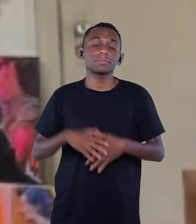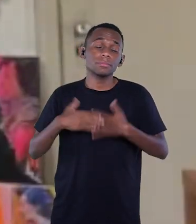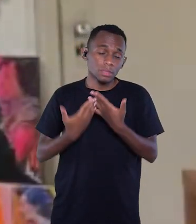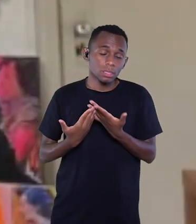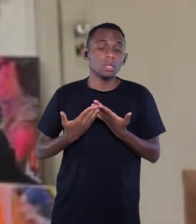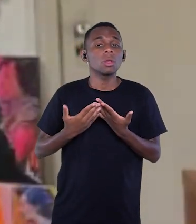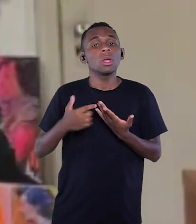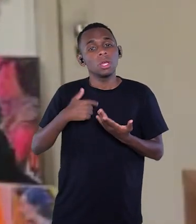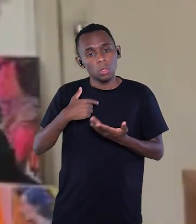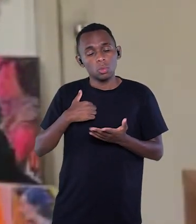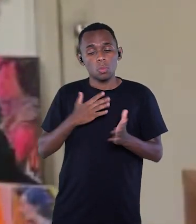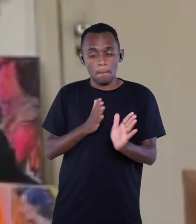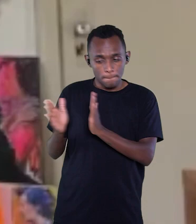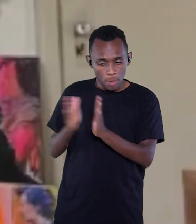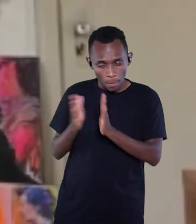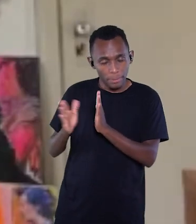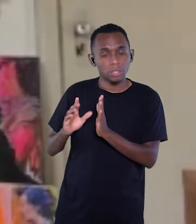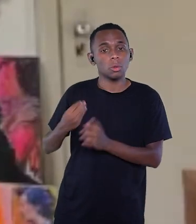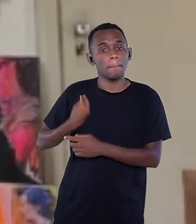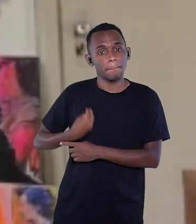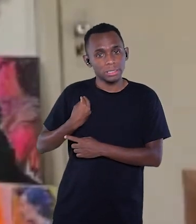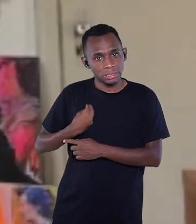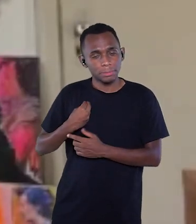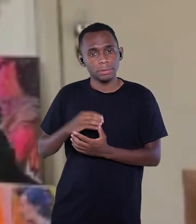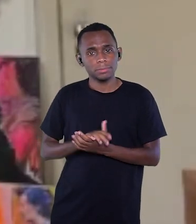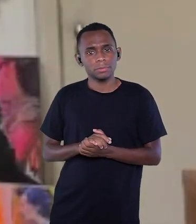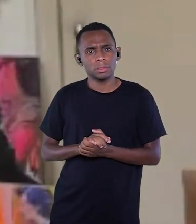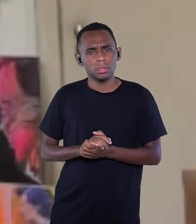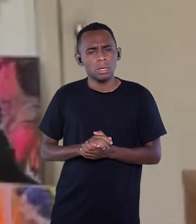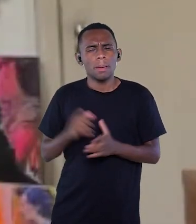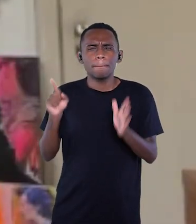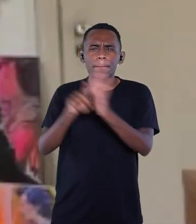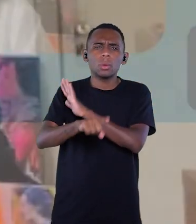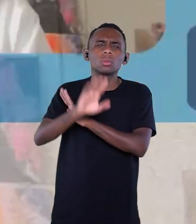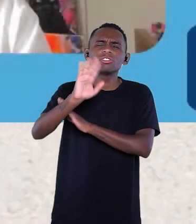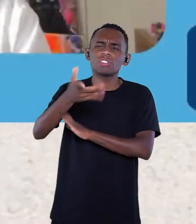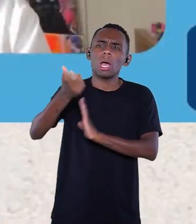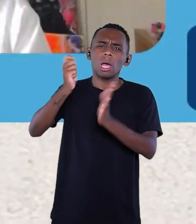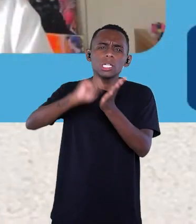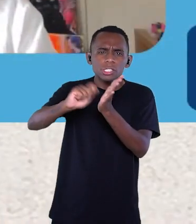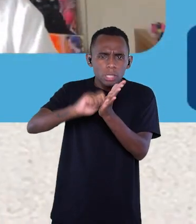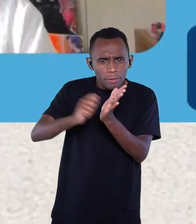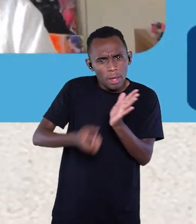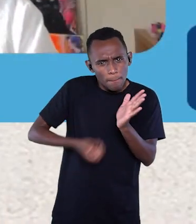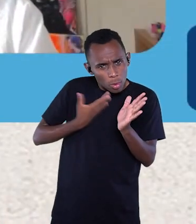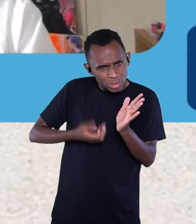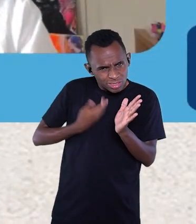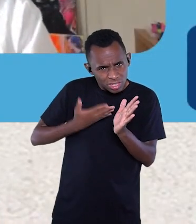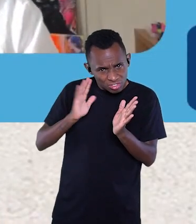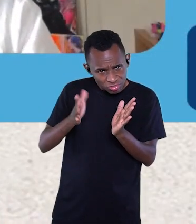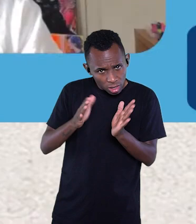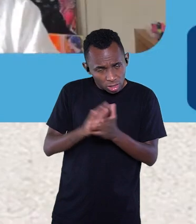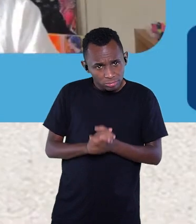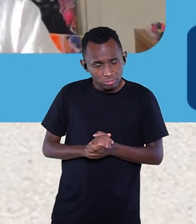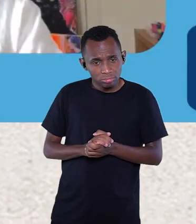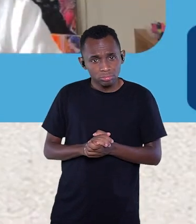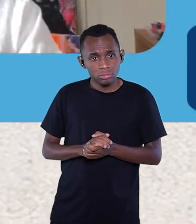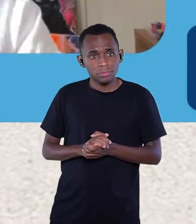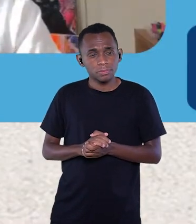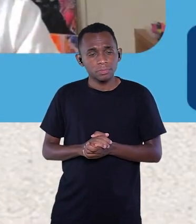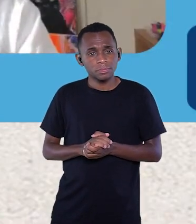faço um pouco parte dessa geração, assim, de outros colegas. Você já escrevia nessa época poesia? Como eu